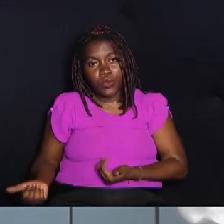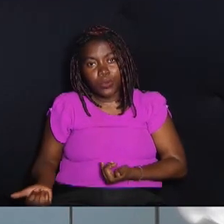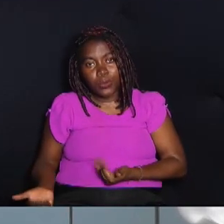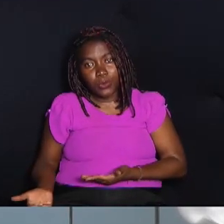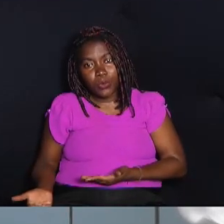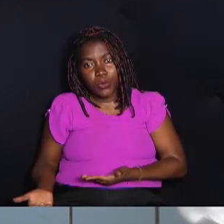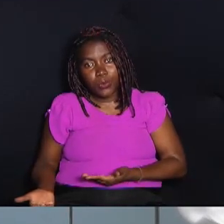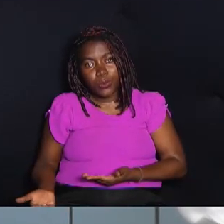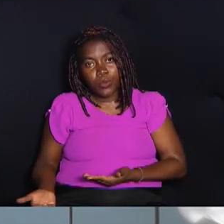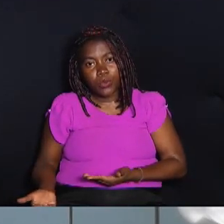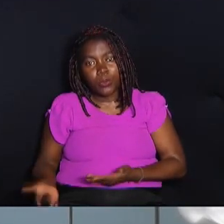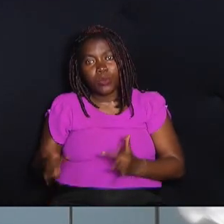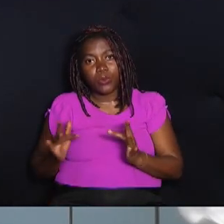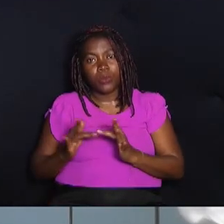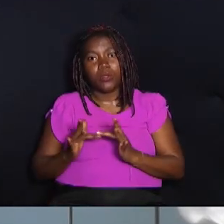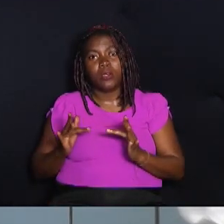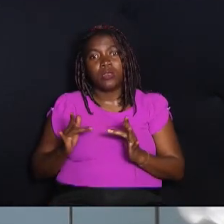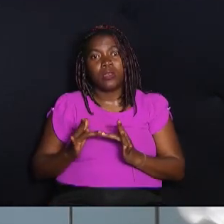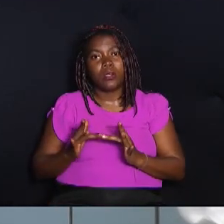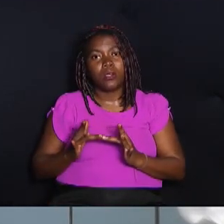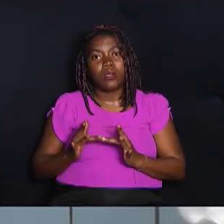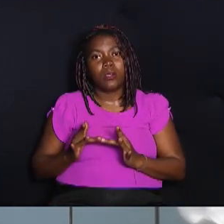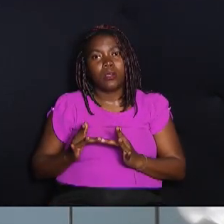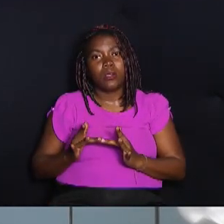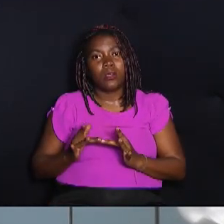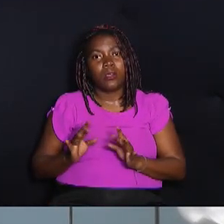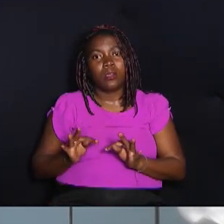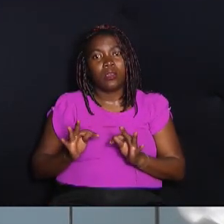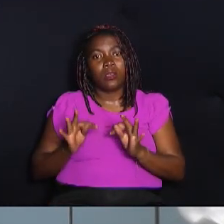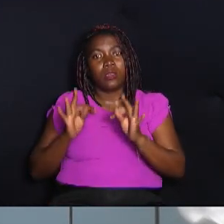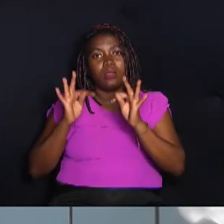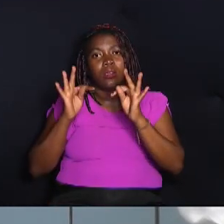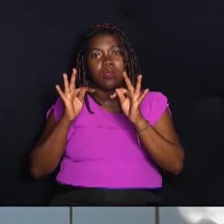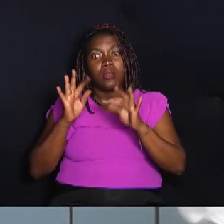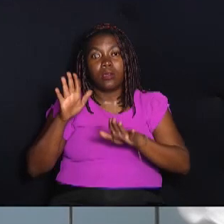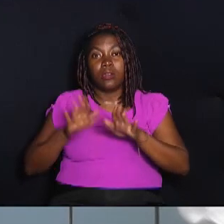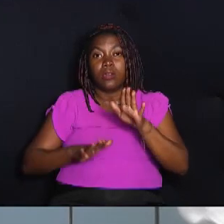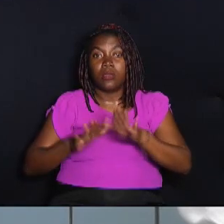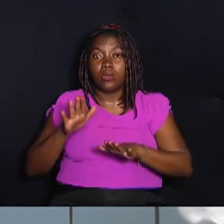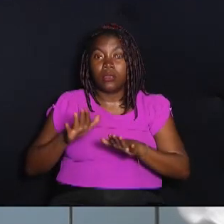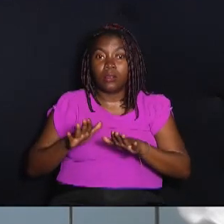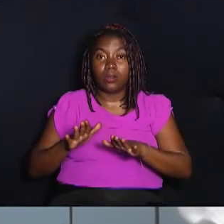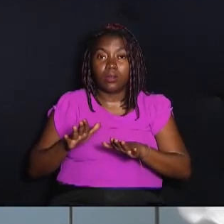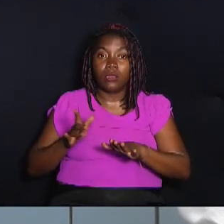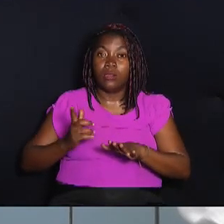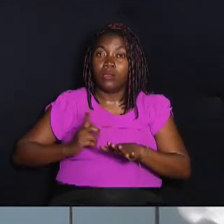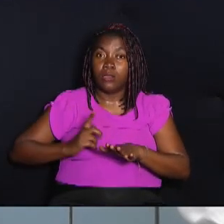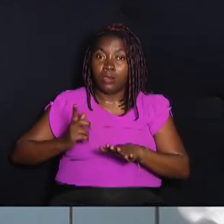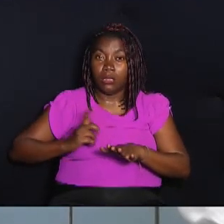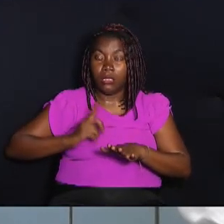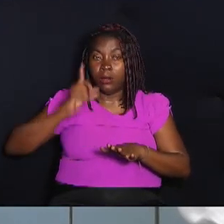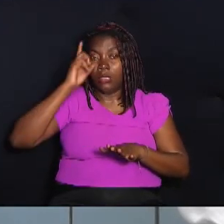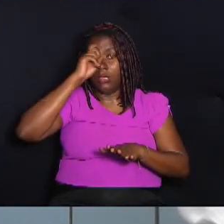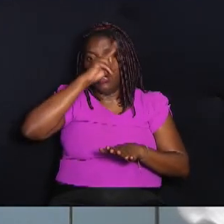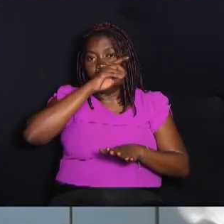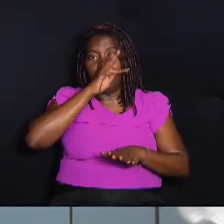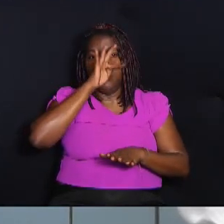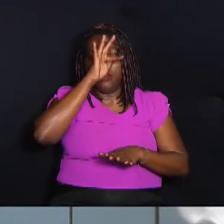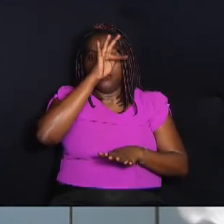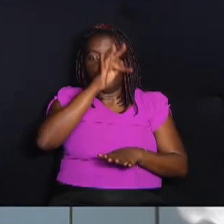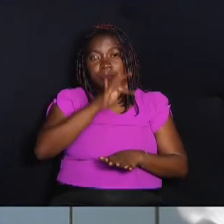jovem, lidar com tecnologia, talvez eles tenham dificuldade no futuro de